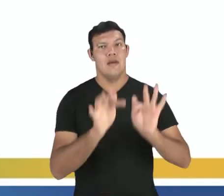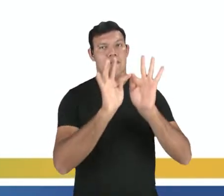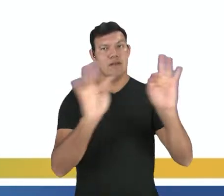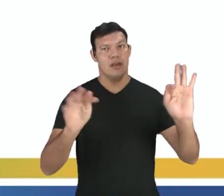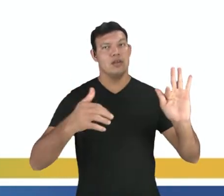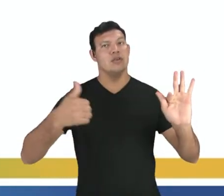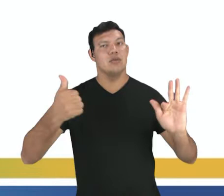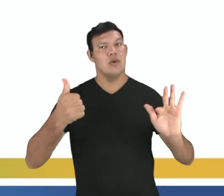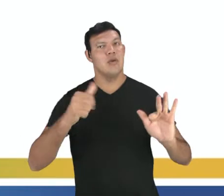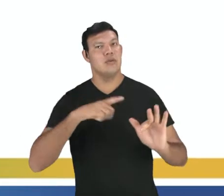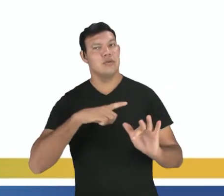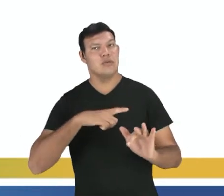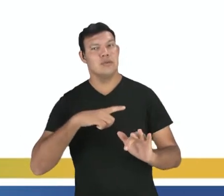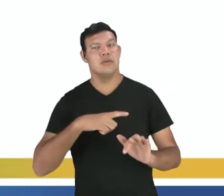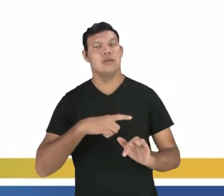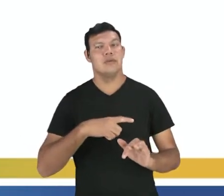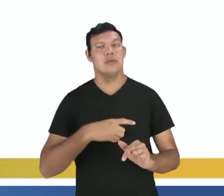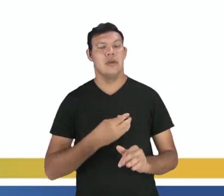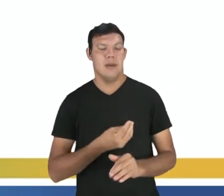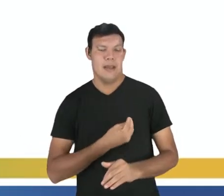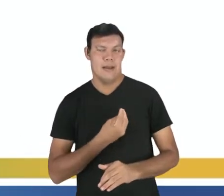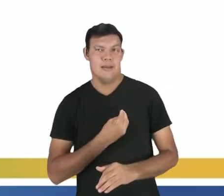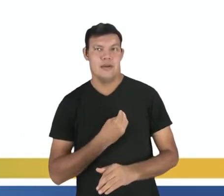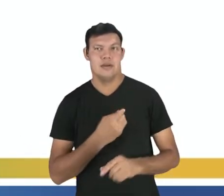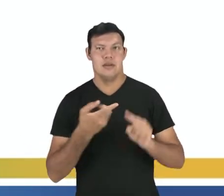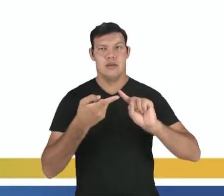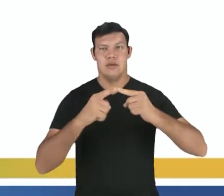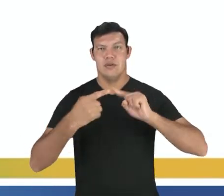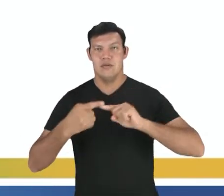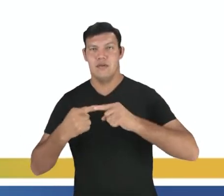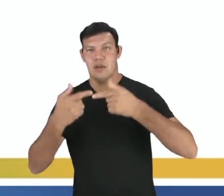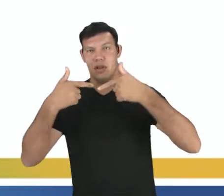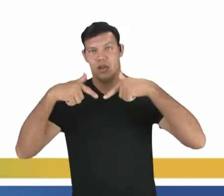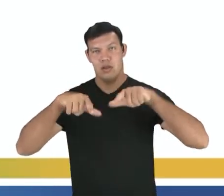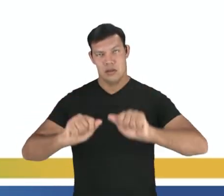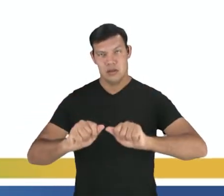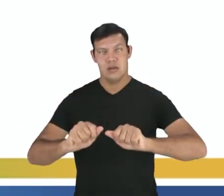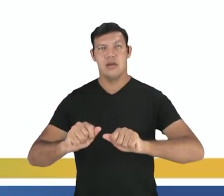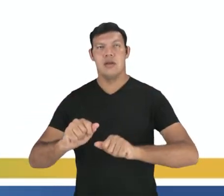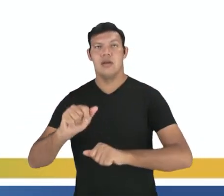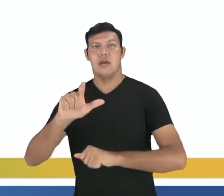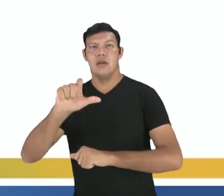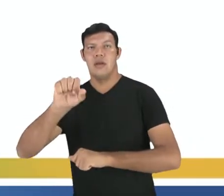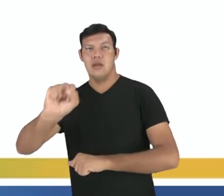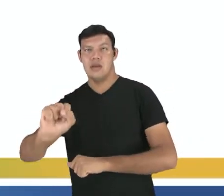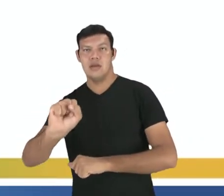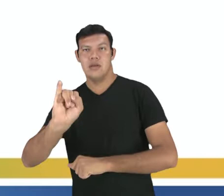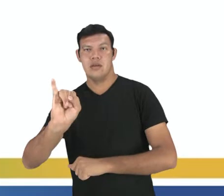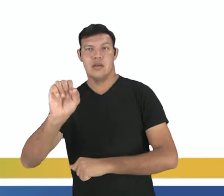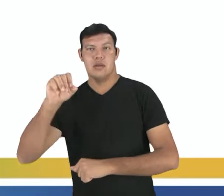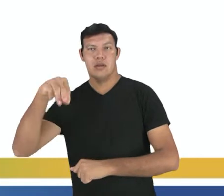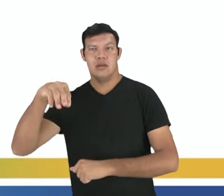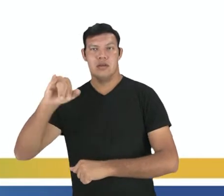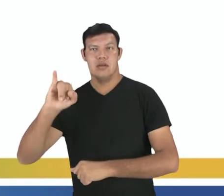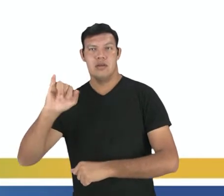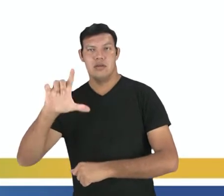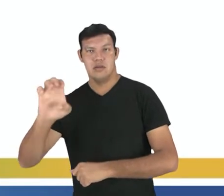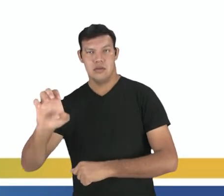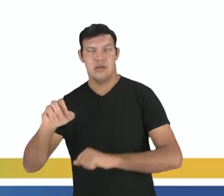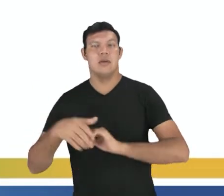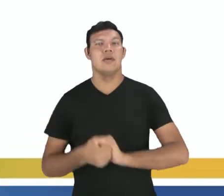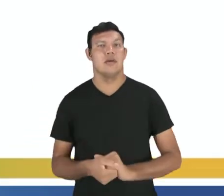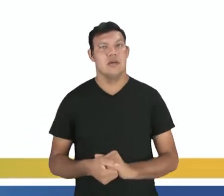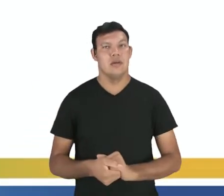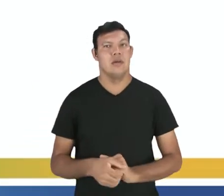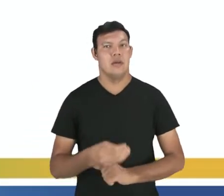simile. Como que eu sei disso? Tem a palavra like. Temos uma comparação. Life is like a game.